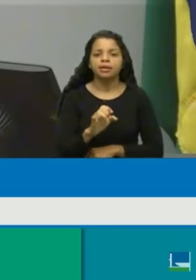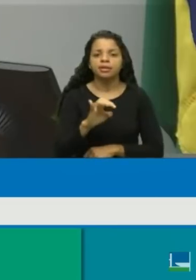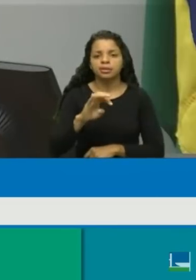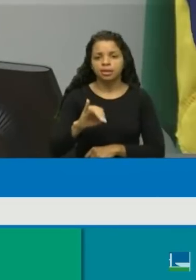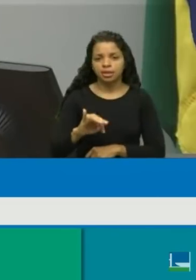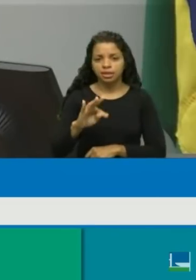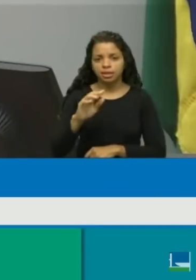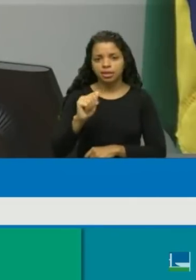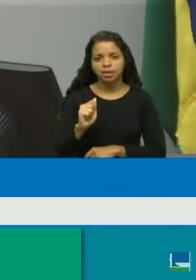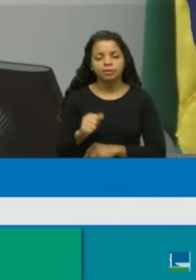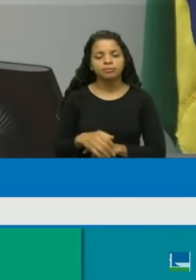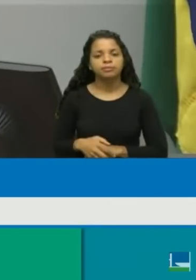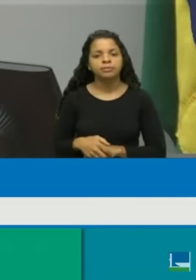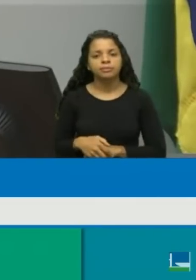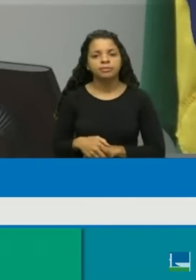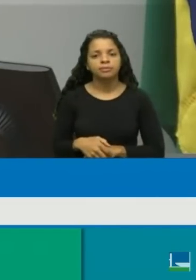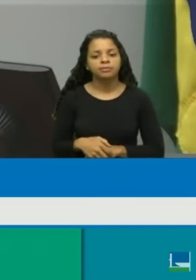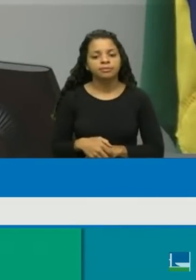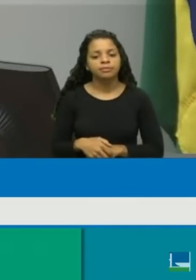fraudando aqui?